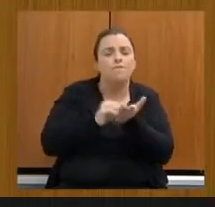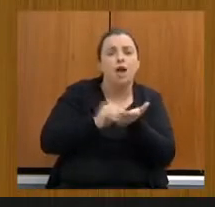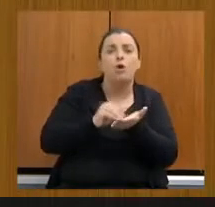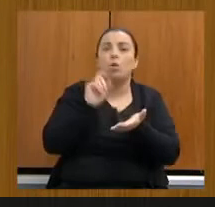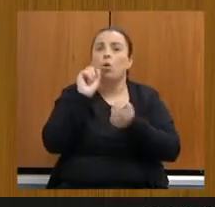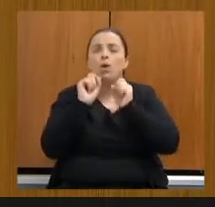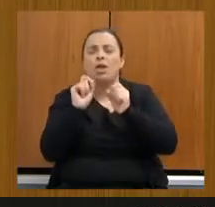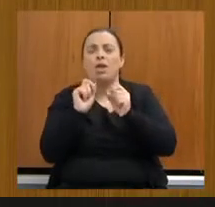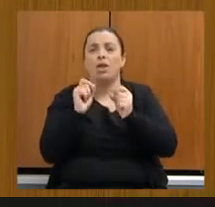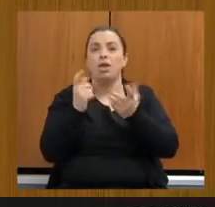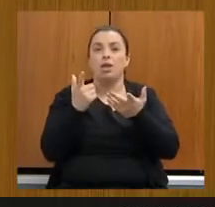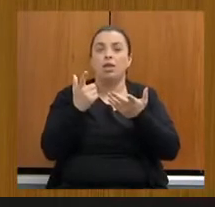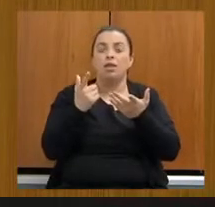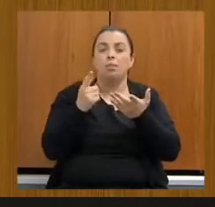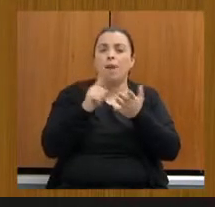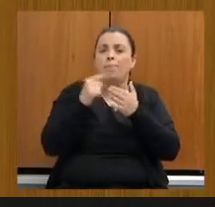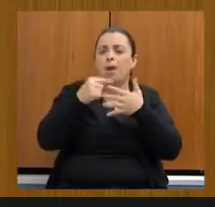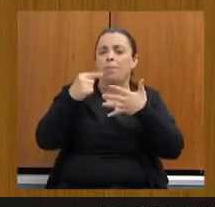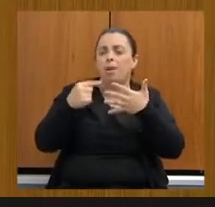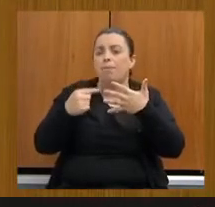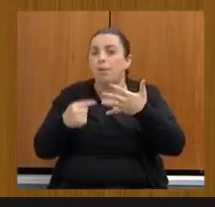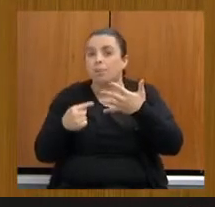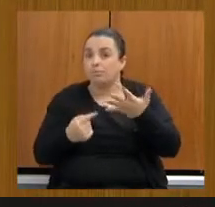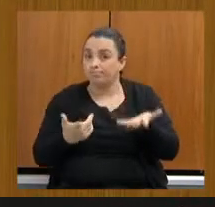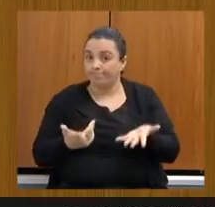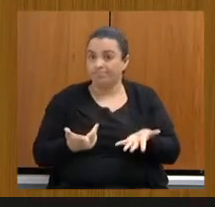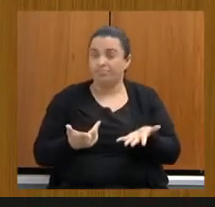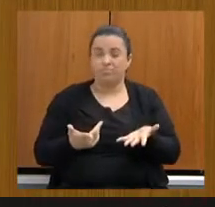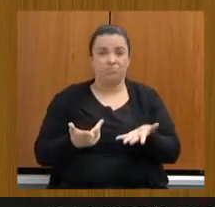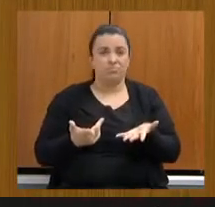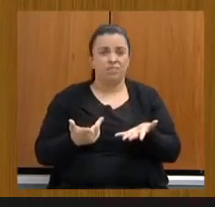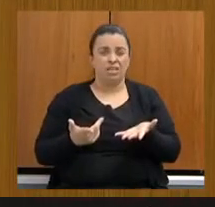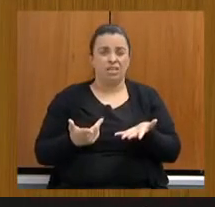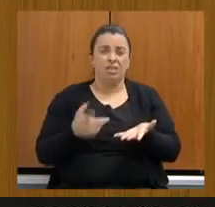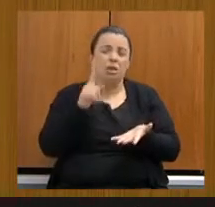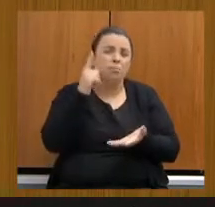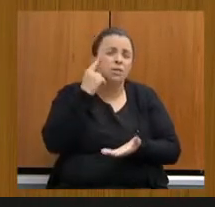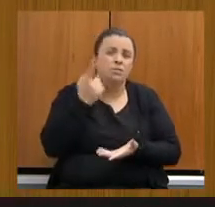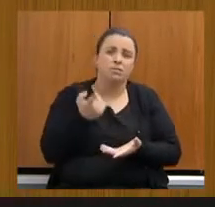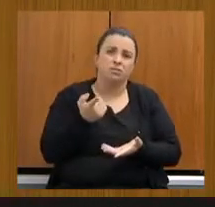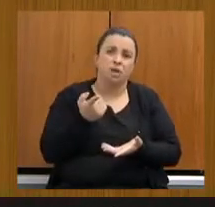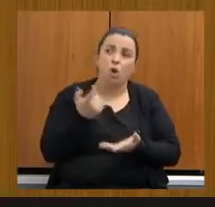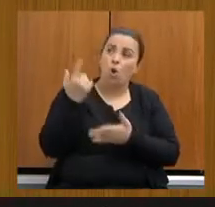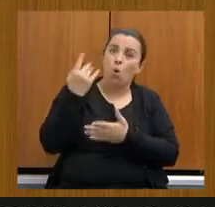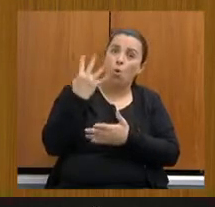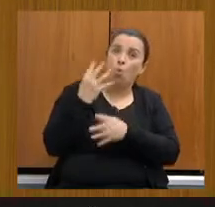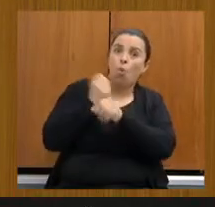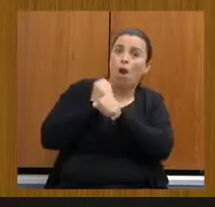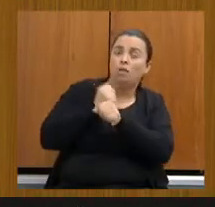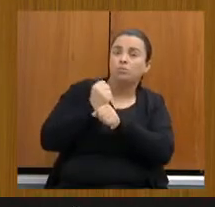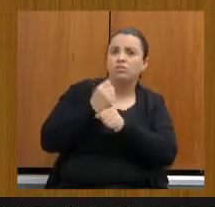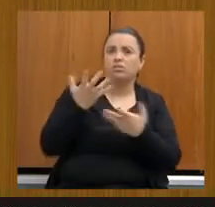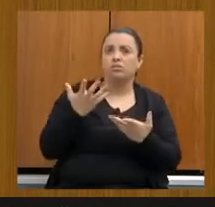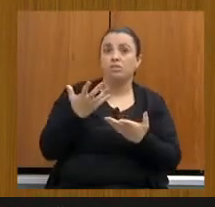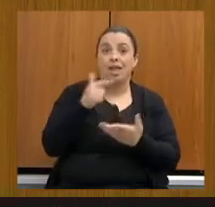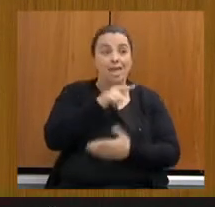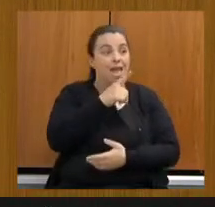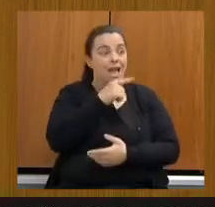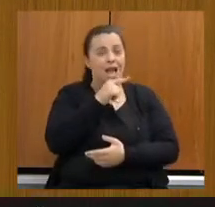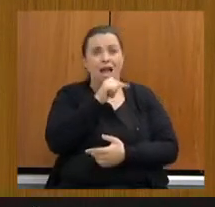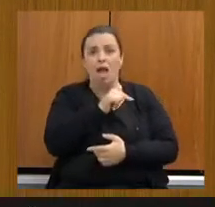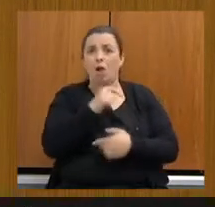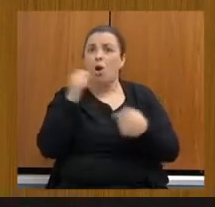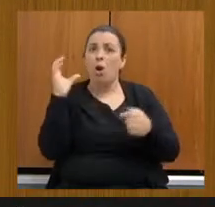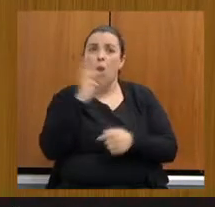porque assim é são quatro anos a questão da água é urgente é urgente aí tem